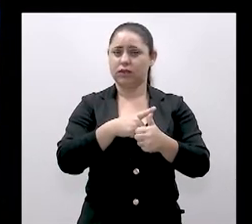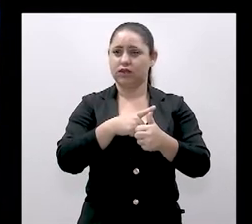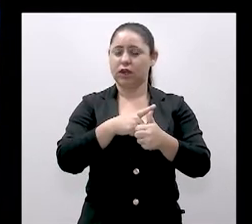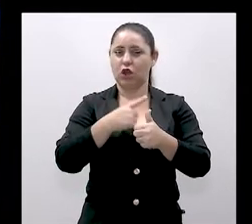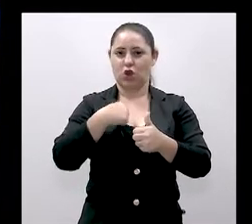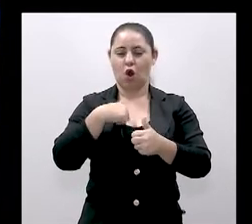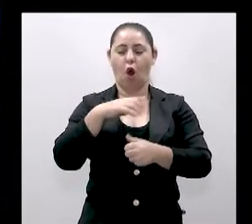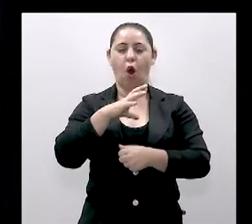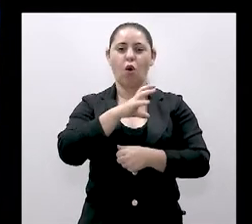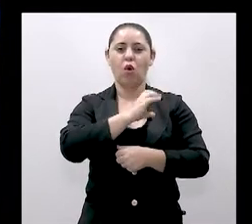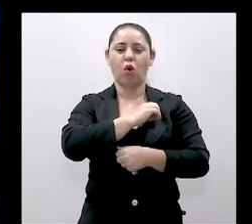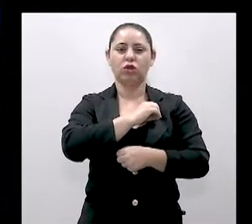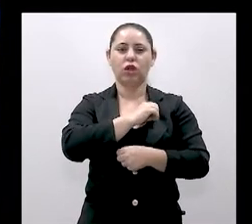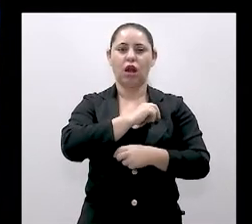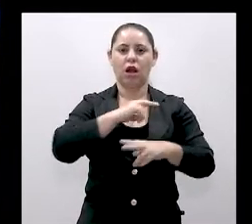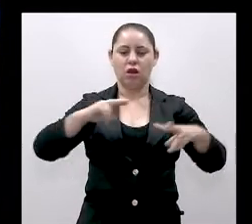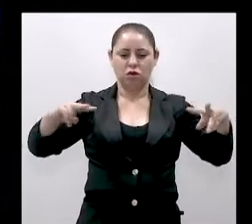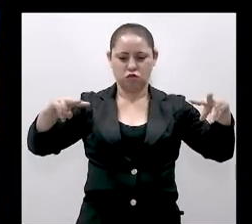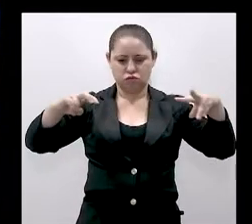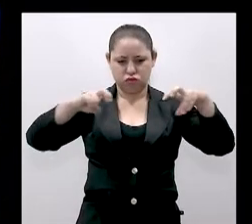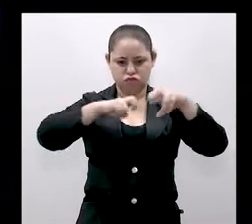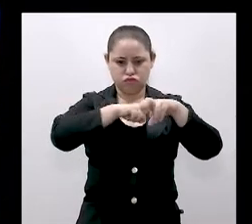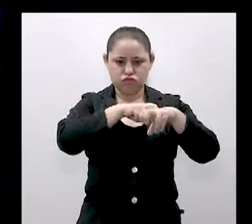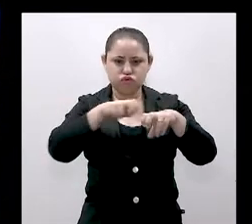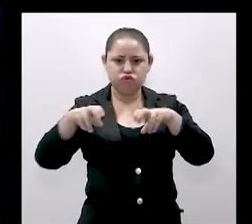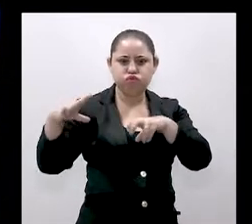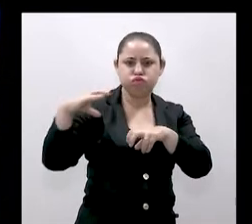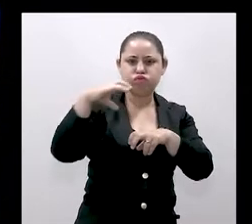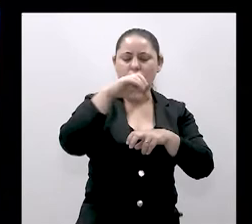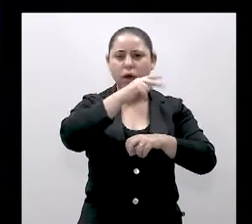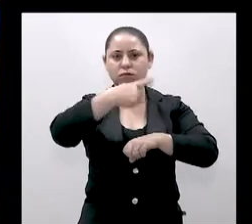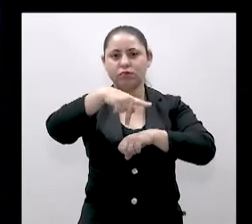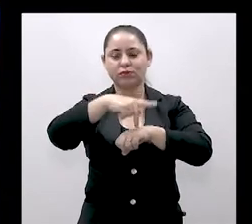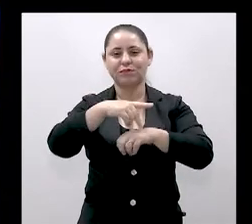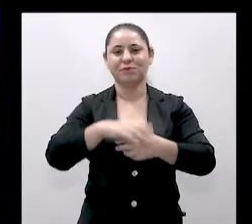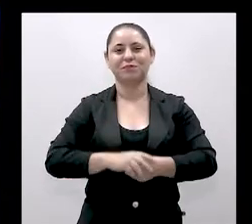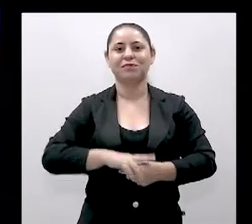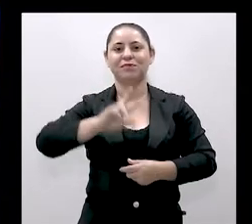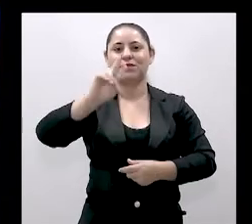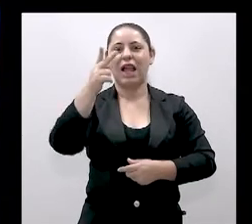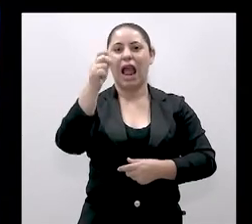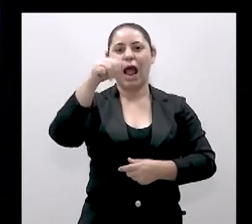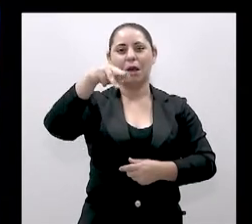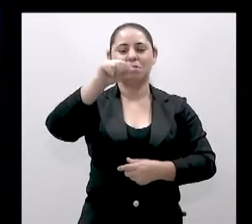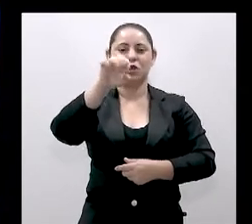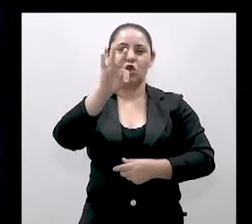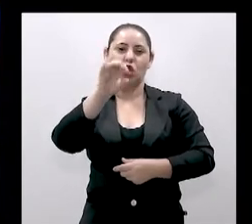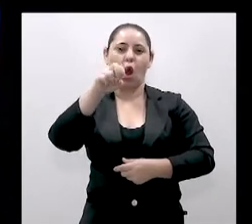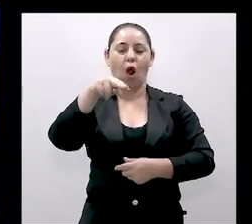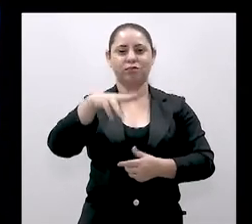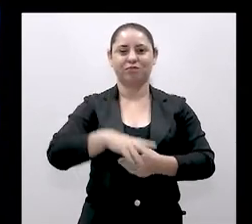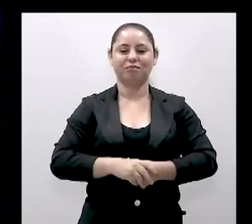seguinte é igual eu gosto muito de Fórmula 1 né a compõem a fórmula 1 aí pelo mundo inteiro posso do renilton